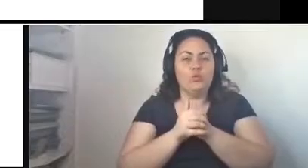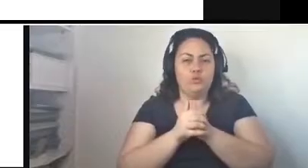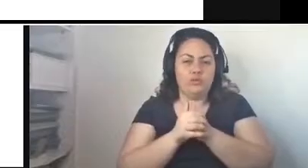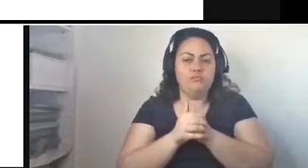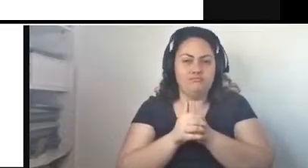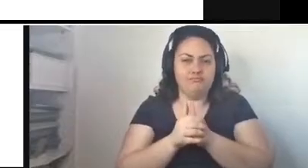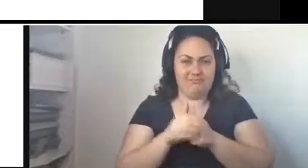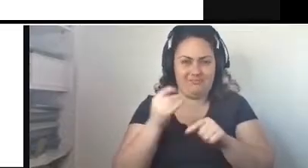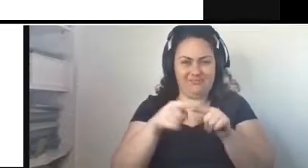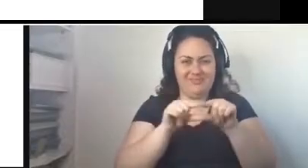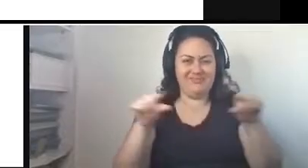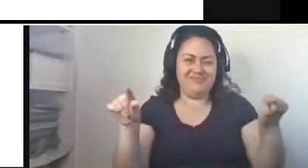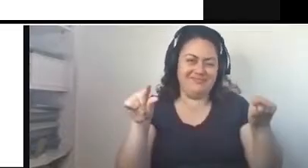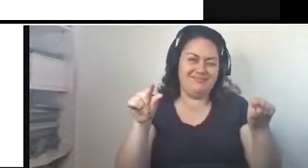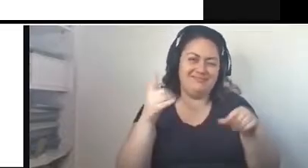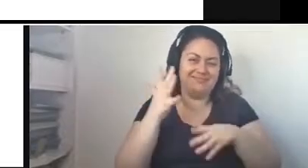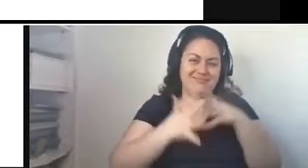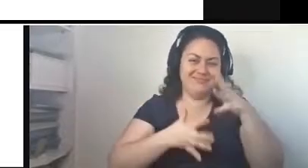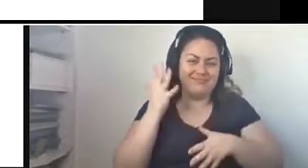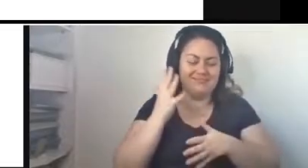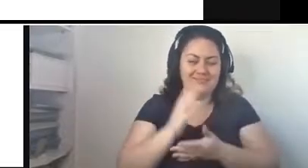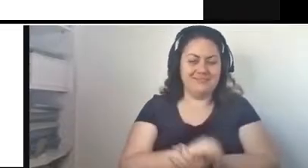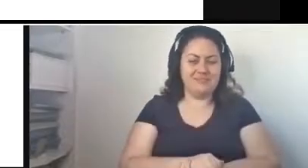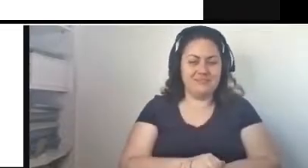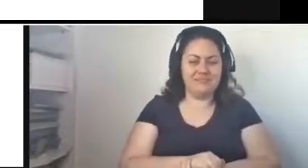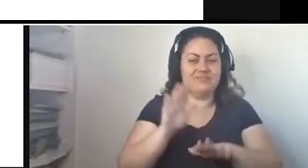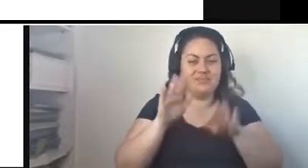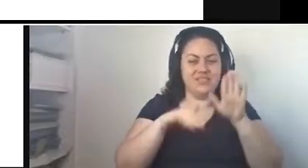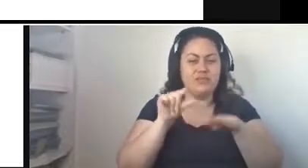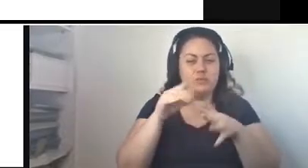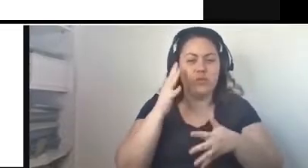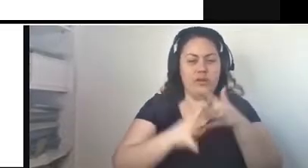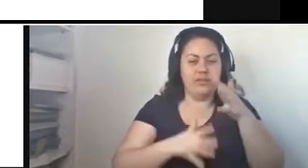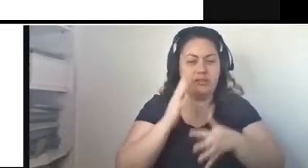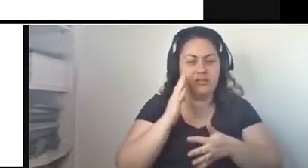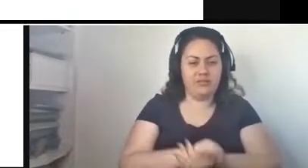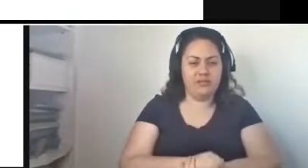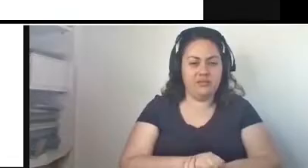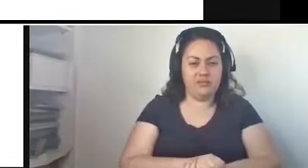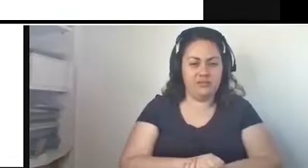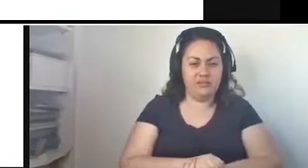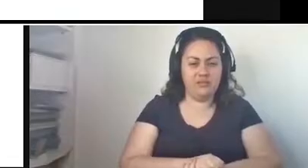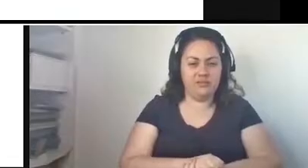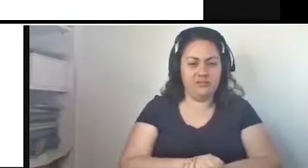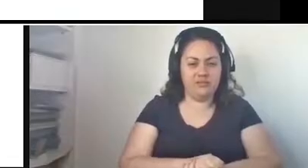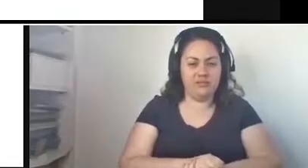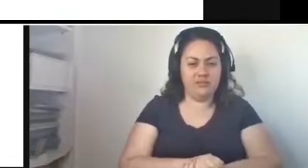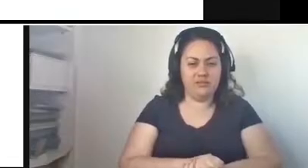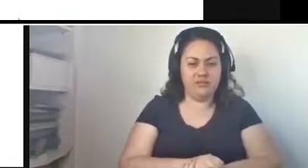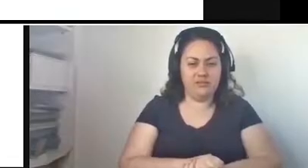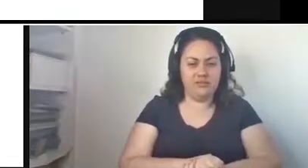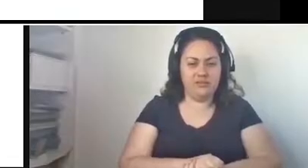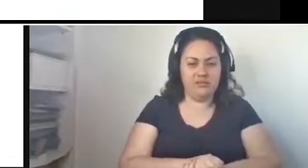não ficar aquela mensagem ali, que às vezes atrapalha um pouquinho. O Raida ali, peraí, só um instantinho. Isso.